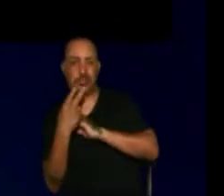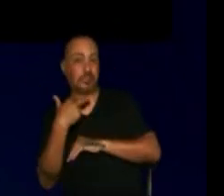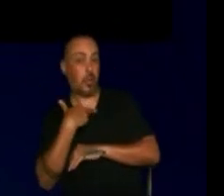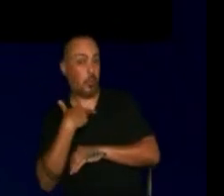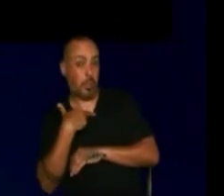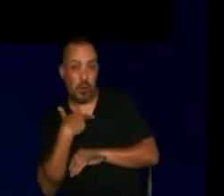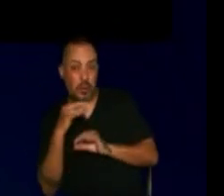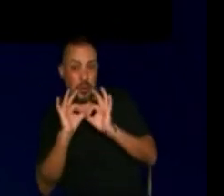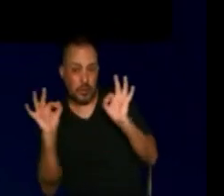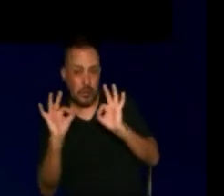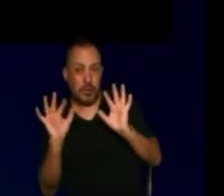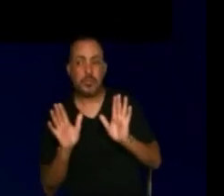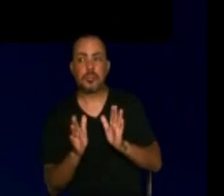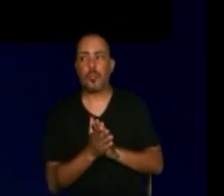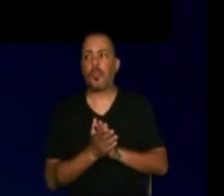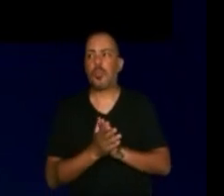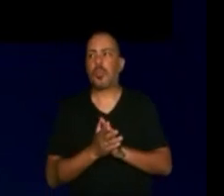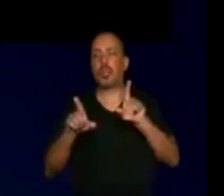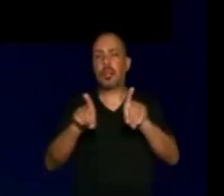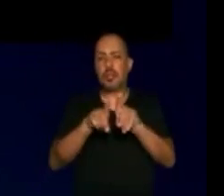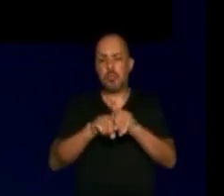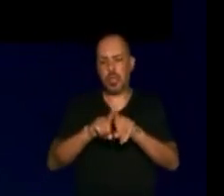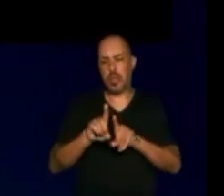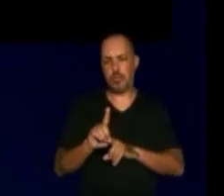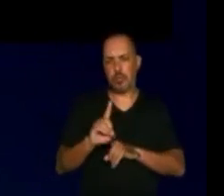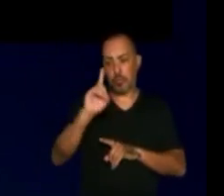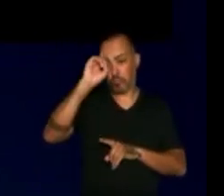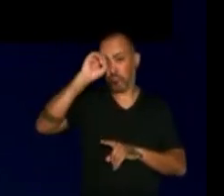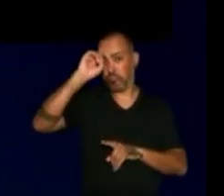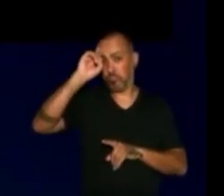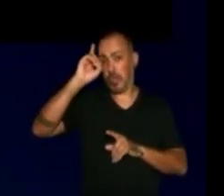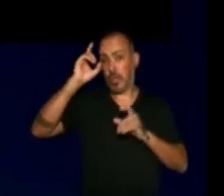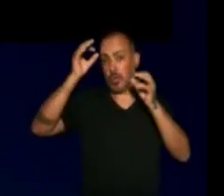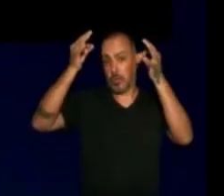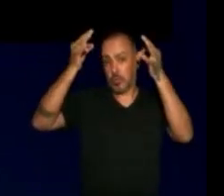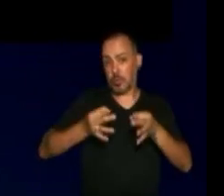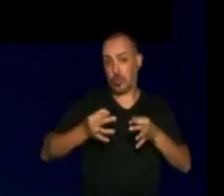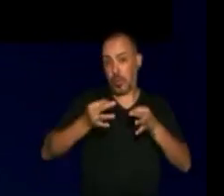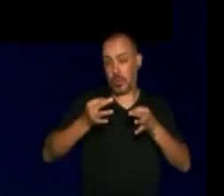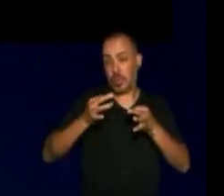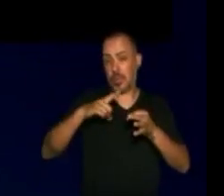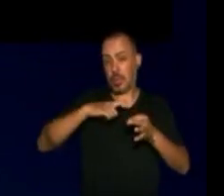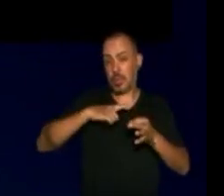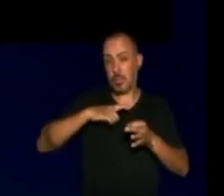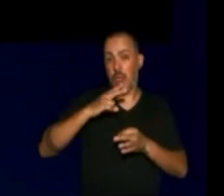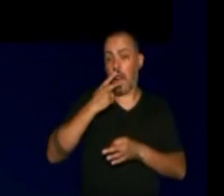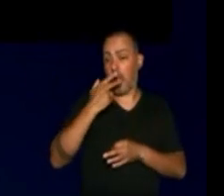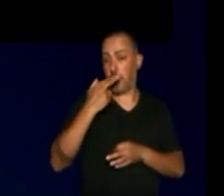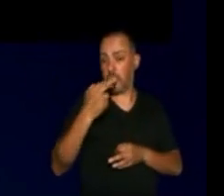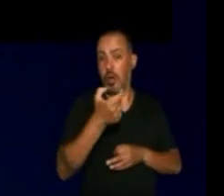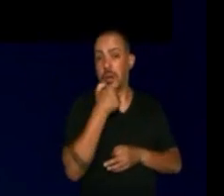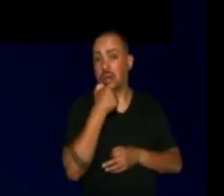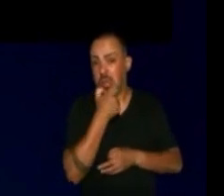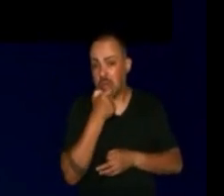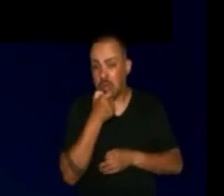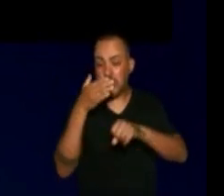não representar nenhuma solução. Ter domínio e fluência no idioma inglês pelo representante da startup que participará